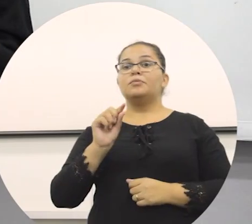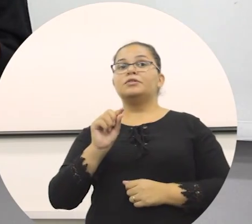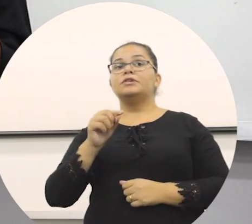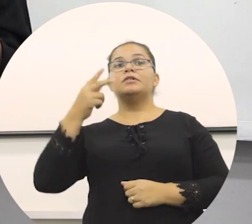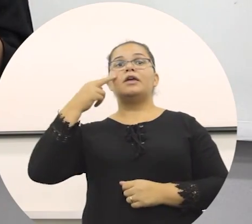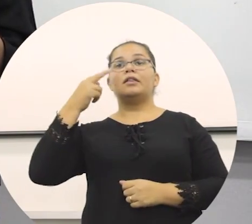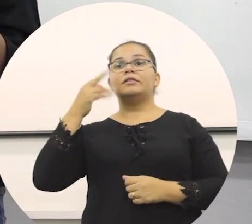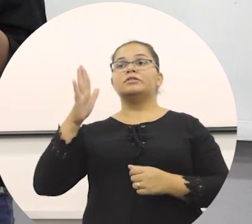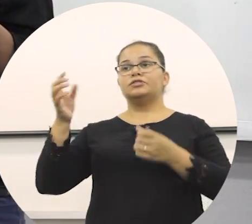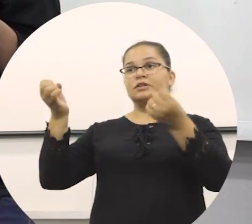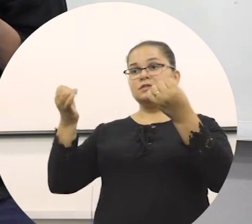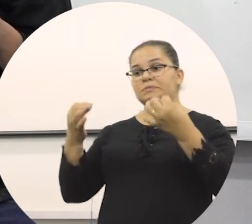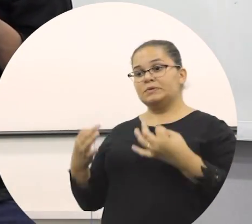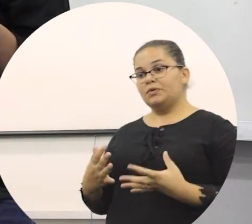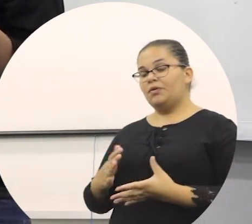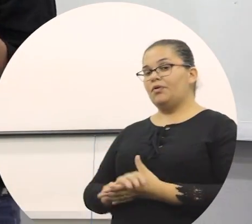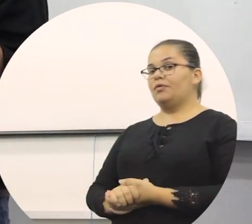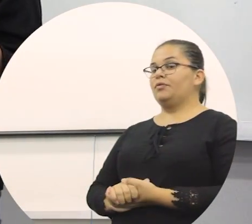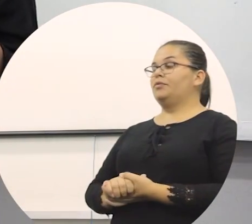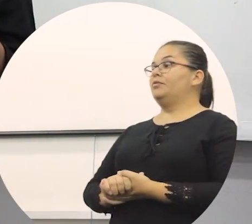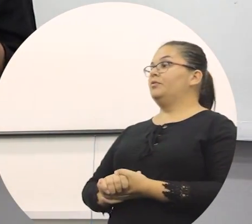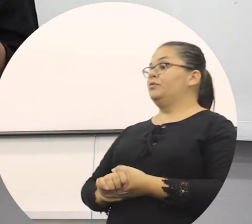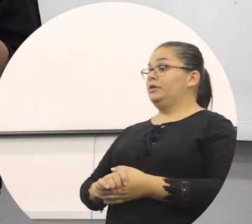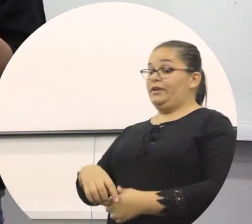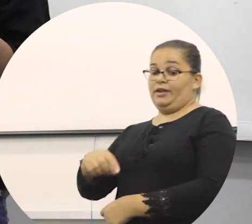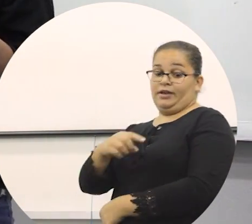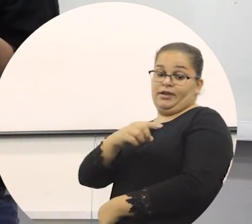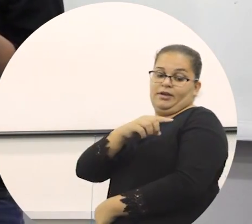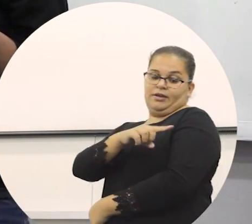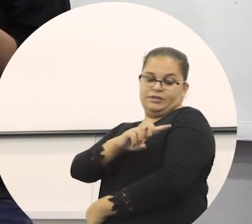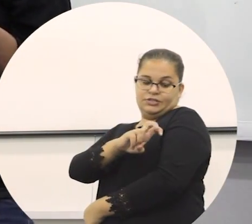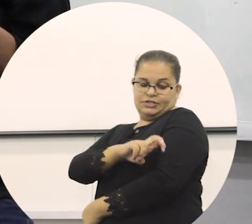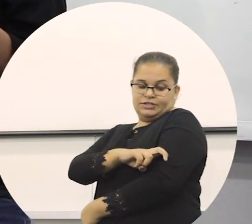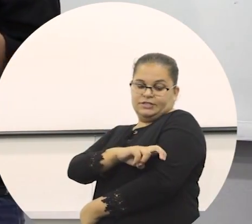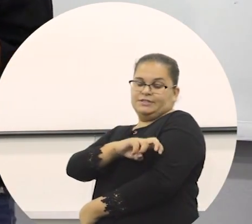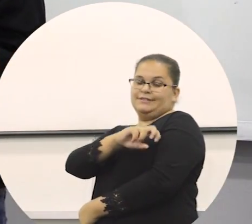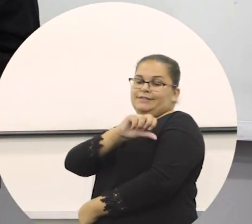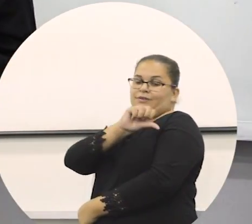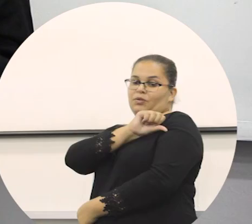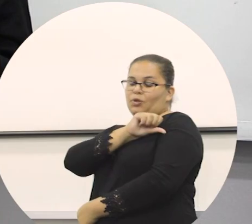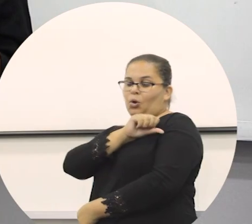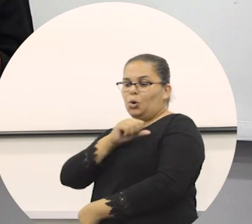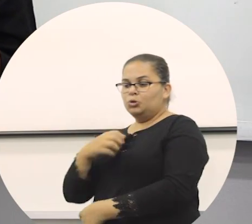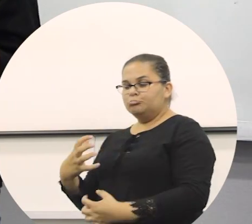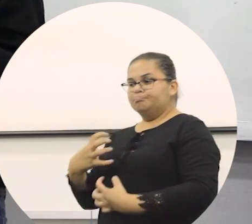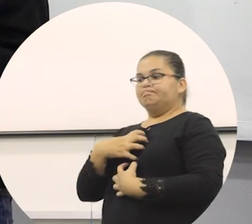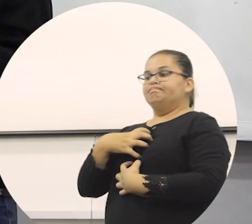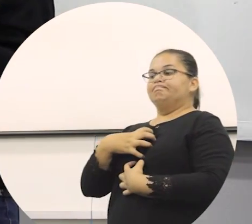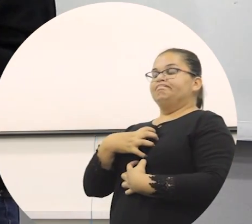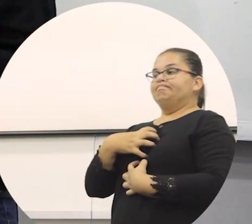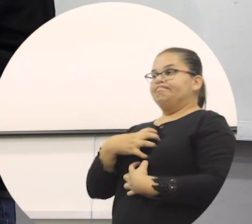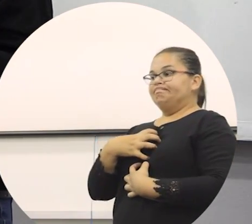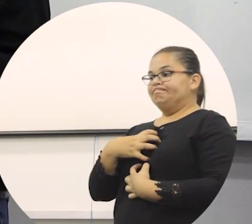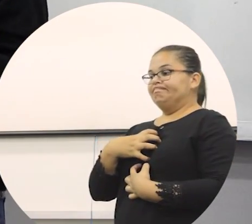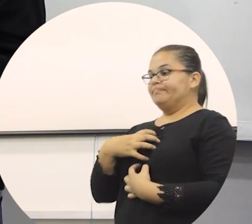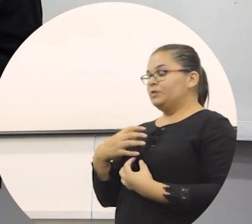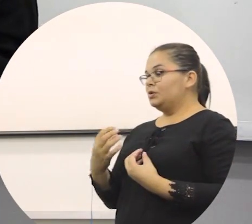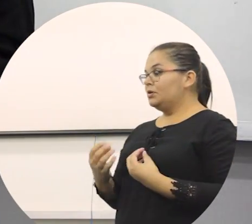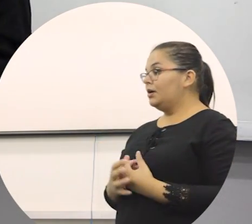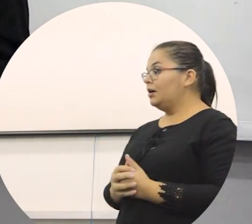também, porque a gente que vem da área do Fundamental 2, a gente sente bastante a